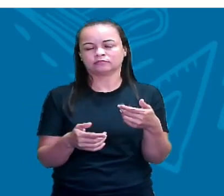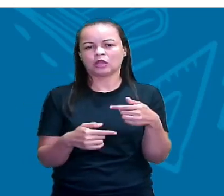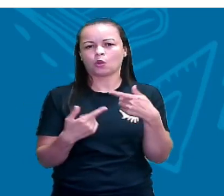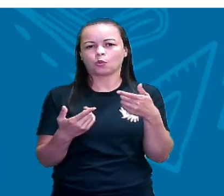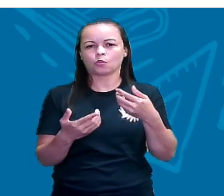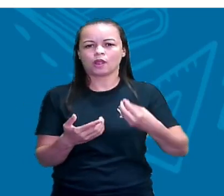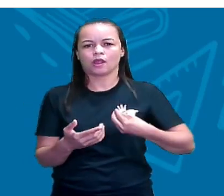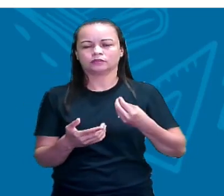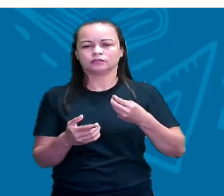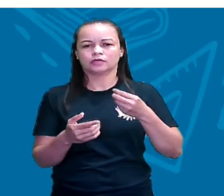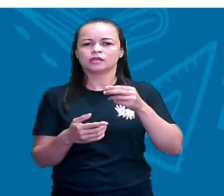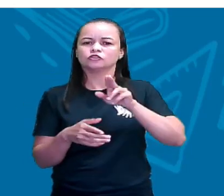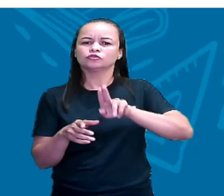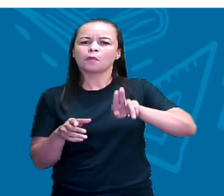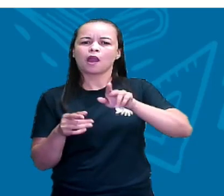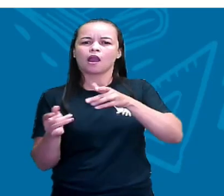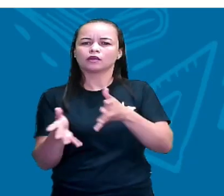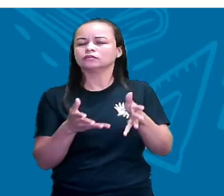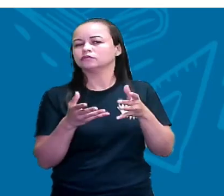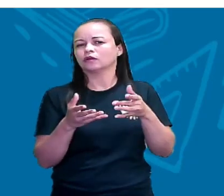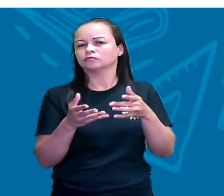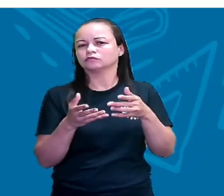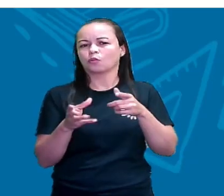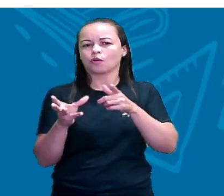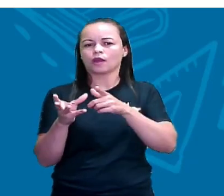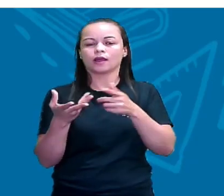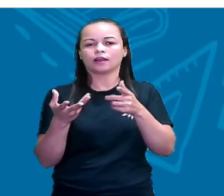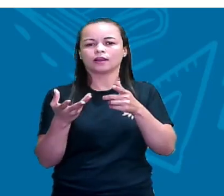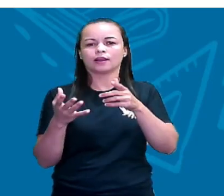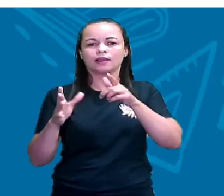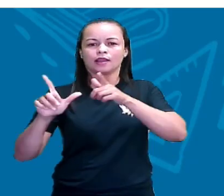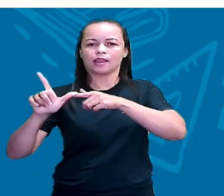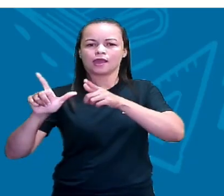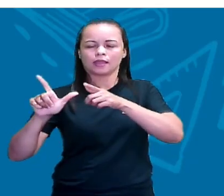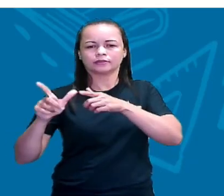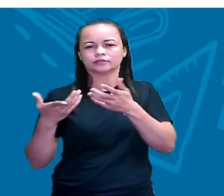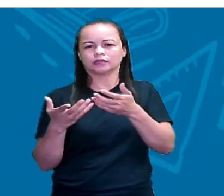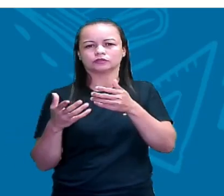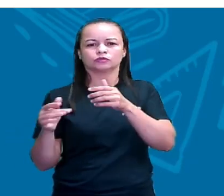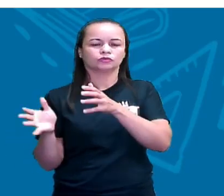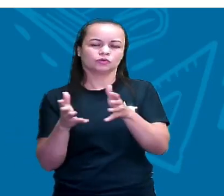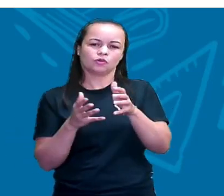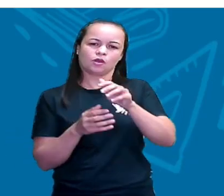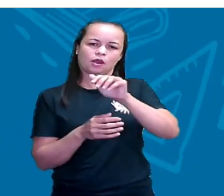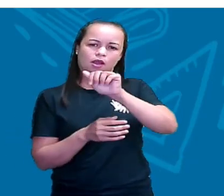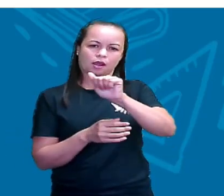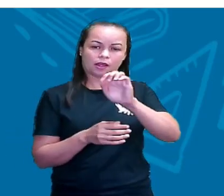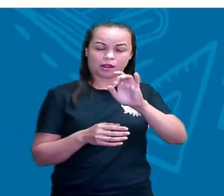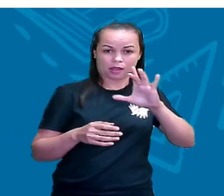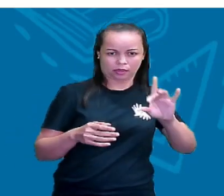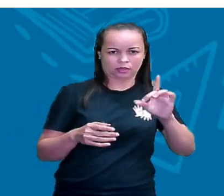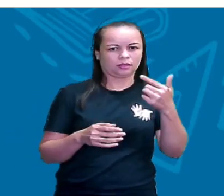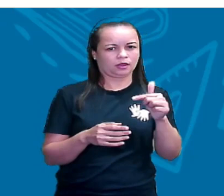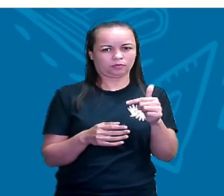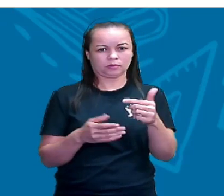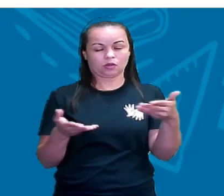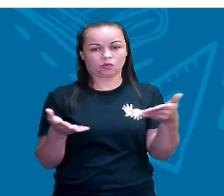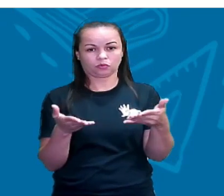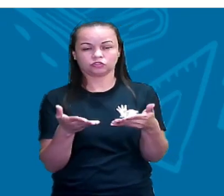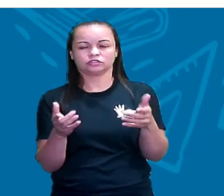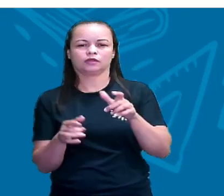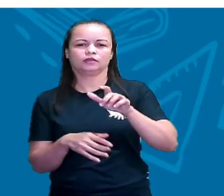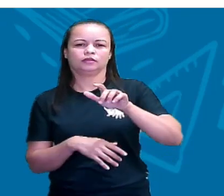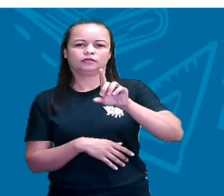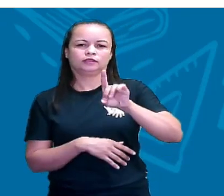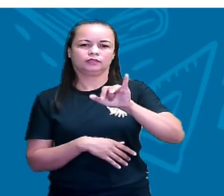mais uma letra do alfabeto, eles agora são dígrafos, tá certo? E quando a gente precisar pesquisar por essas